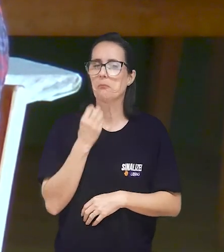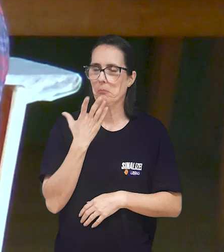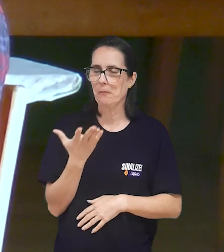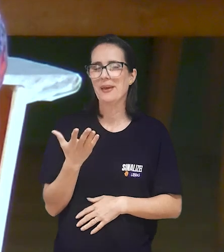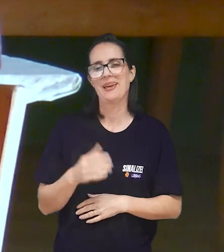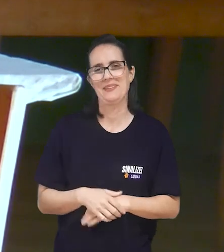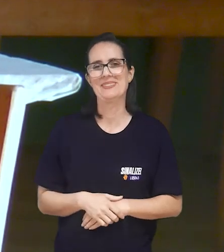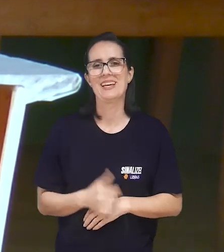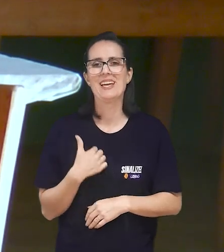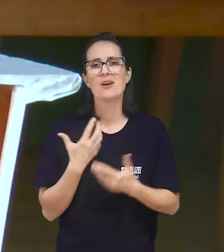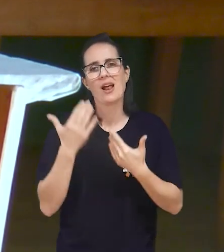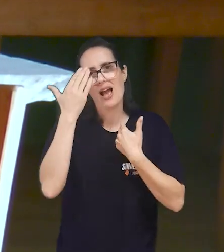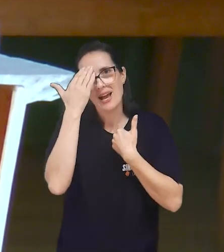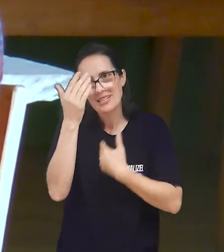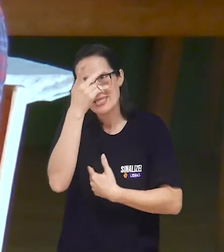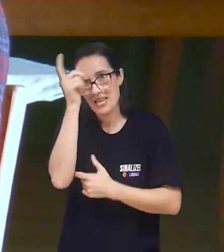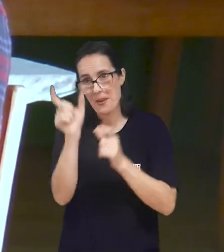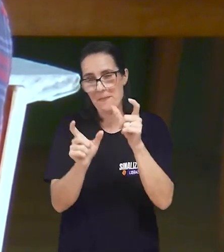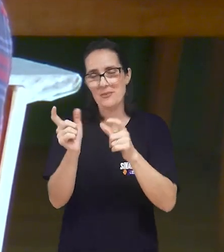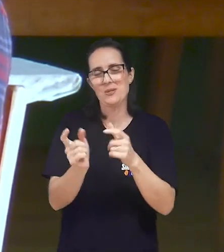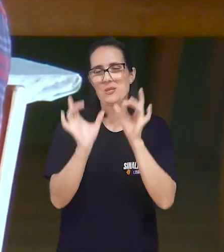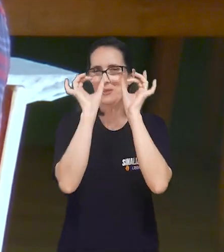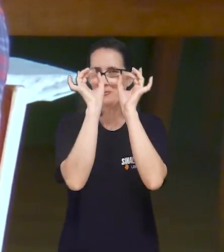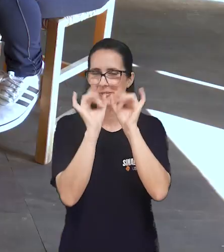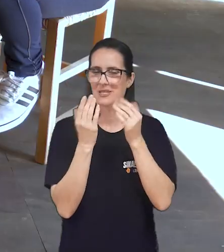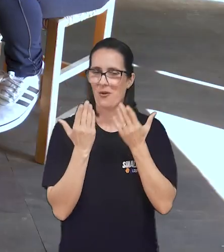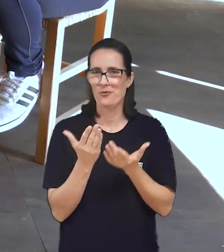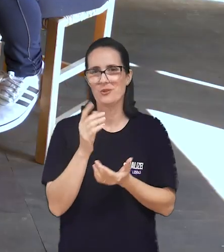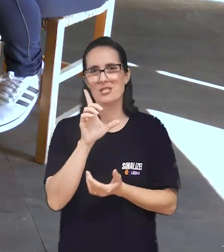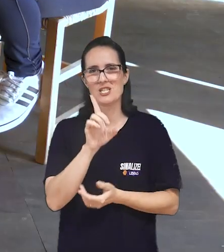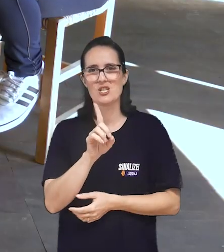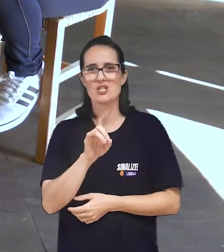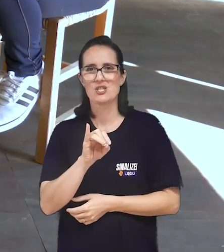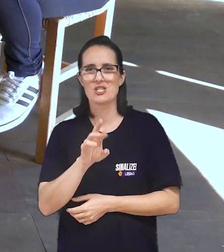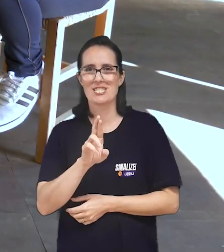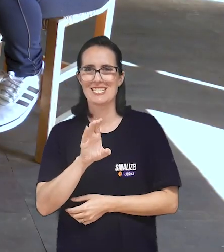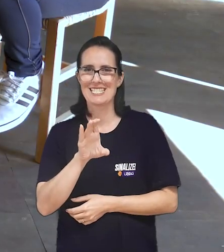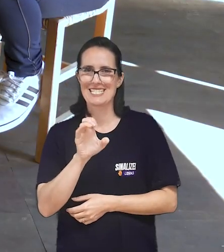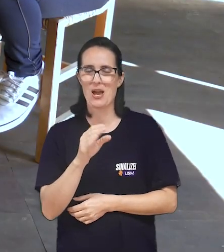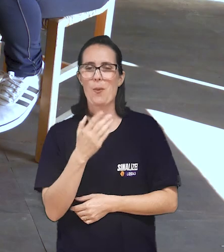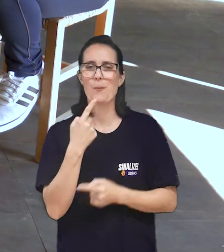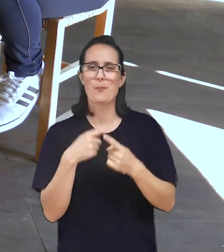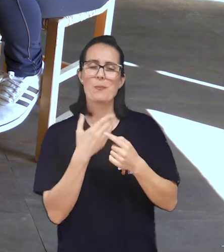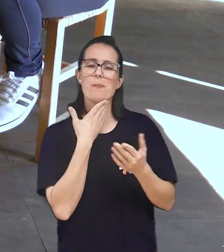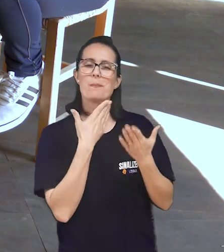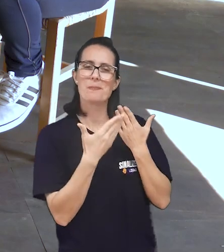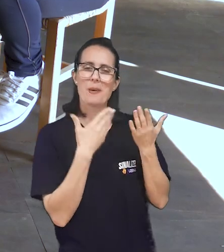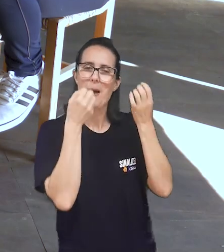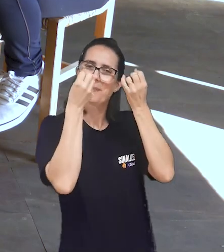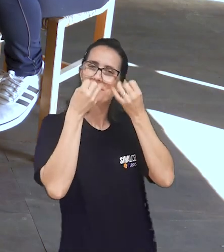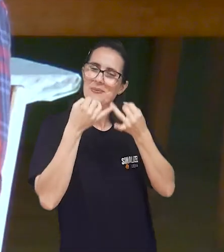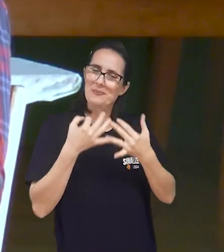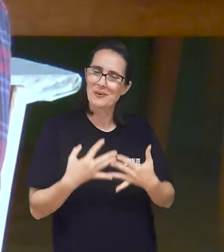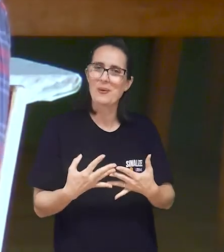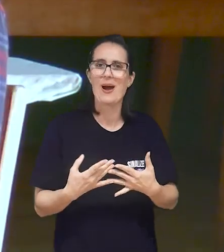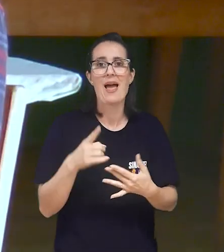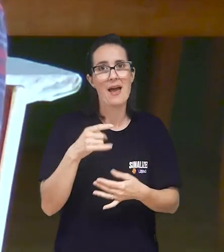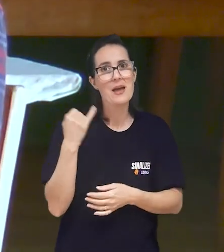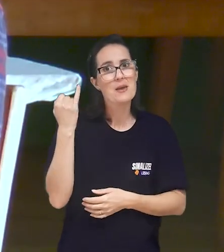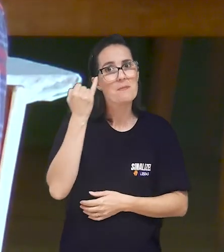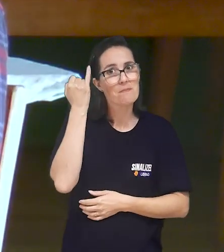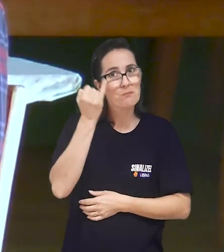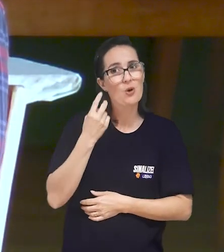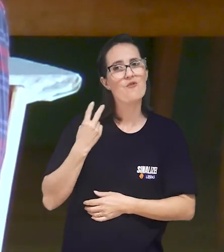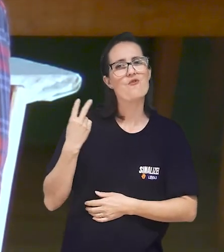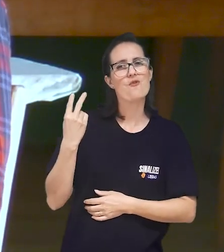quero agradecer aos representantes da Sociedade Guarani, especialmente ao Dirceu, por esse bate-papo tão importante para a